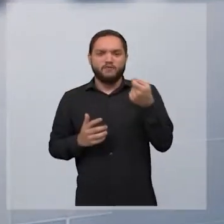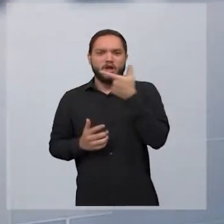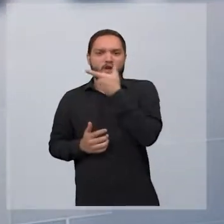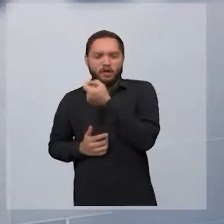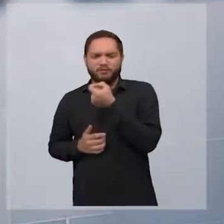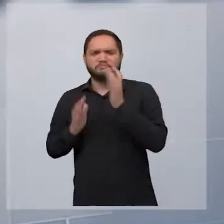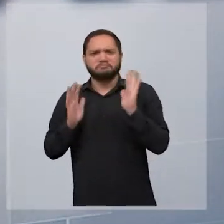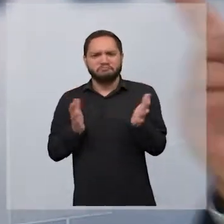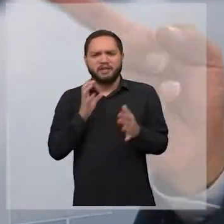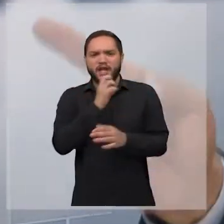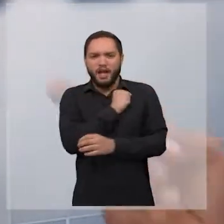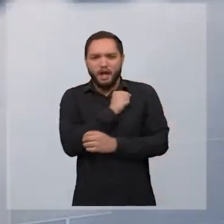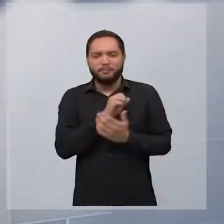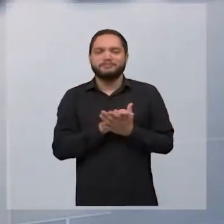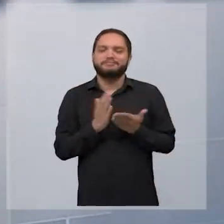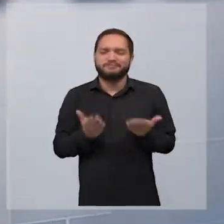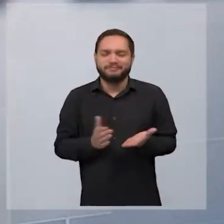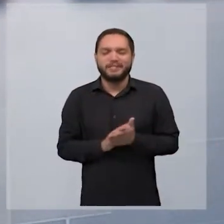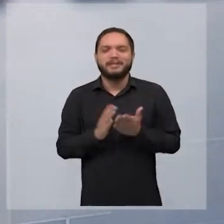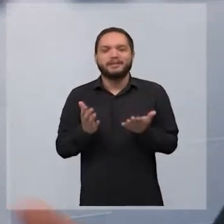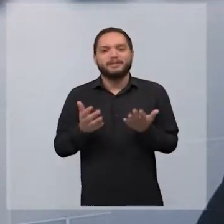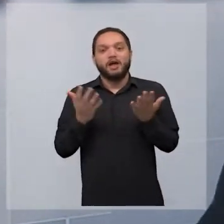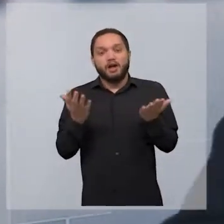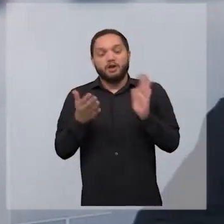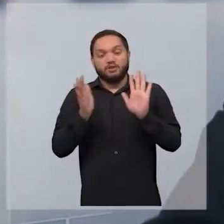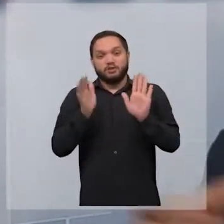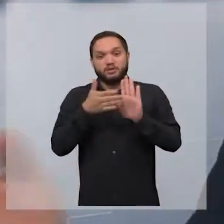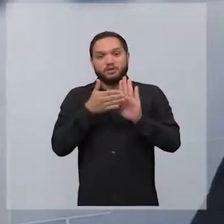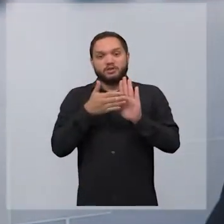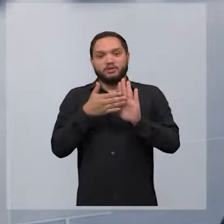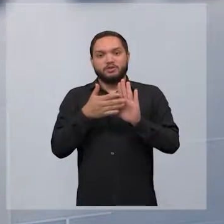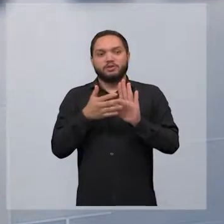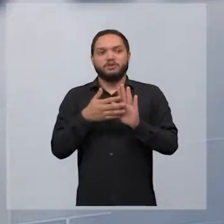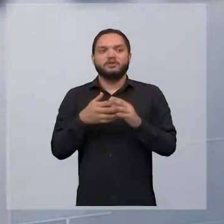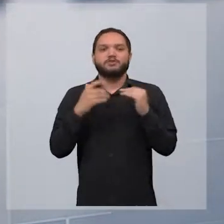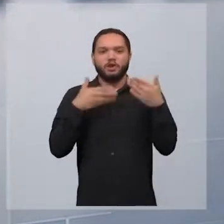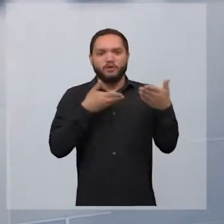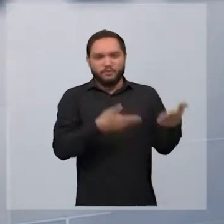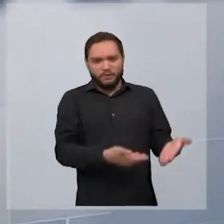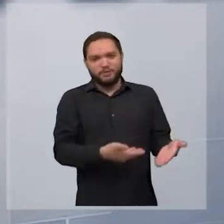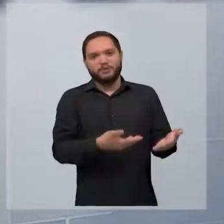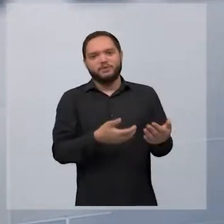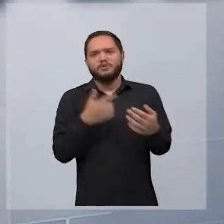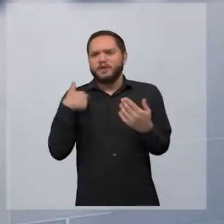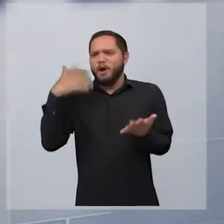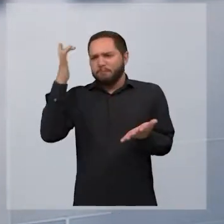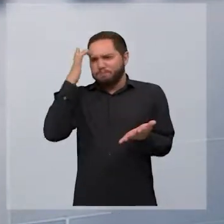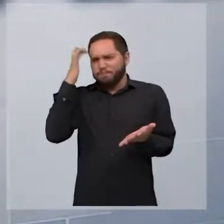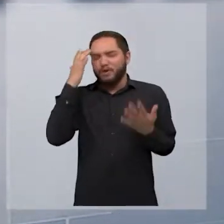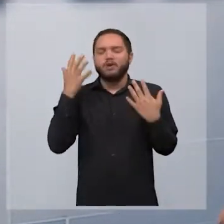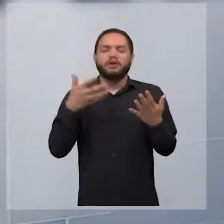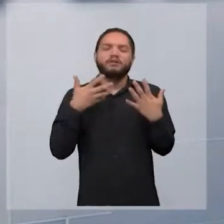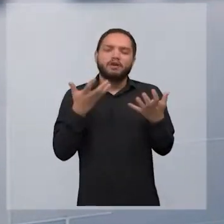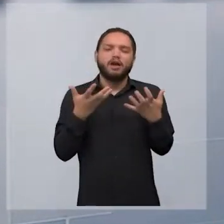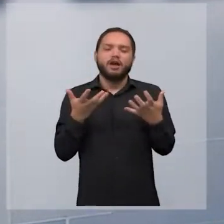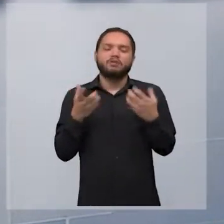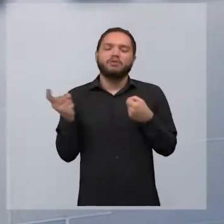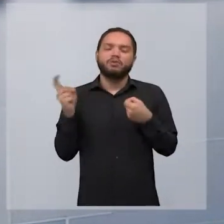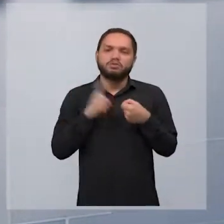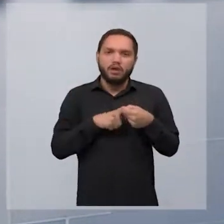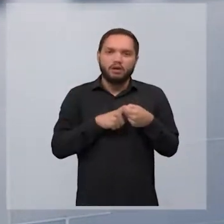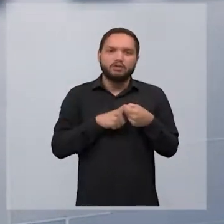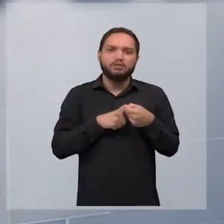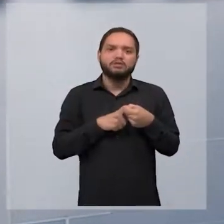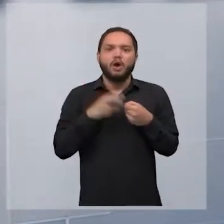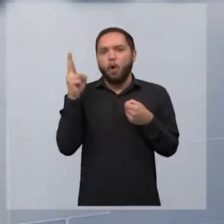eu queria, assim, já propor, porque eu vou amarrar. Você já me convida, você é sempre muito elegante. Eu queria muito que a gente pudesse, inclusive, voltar logo.